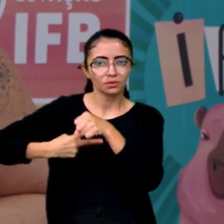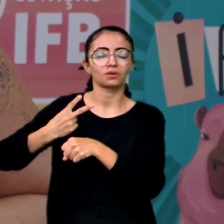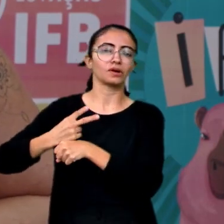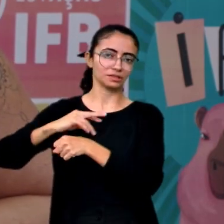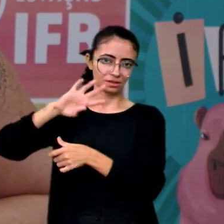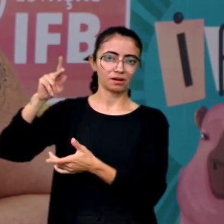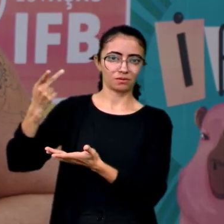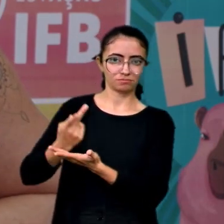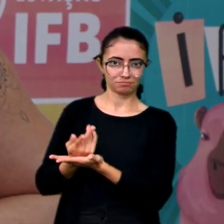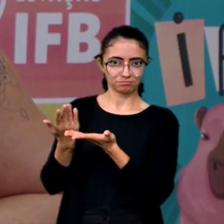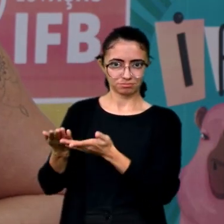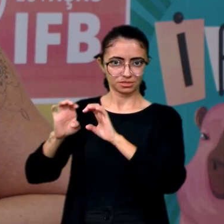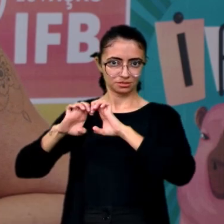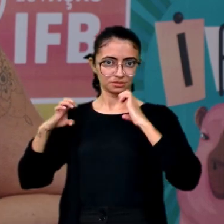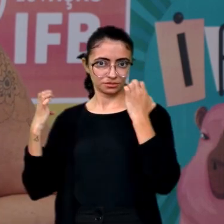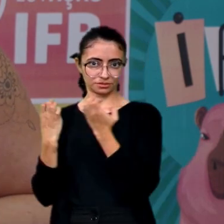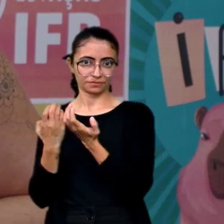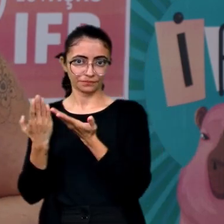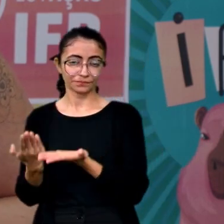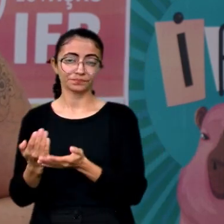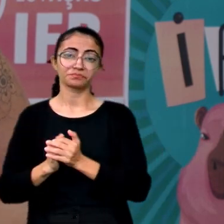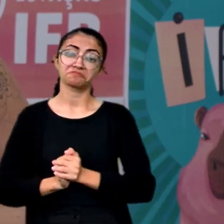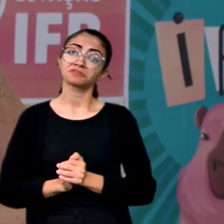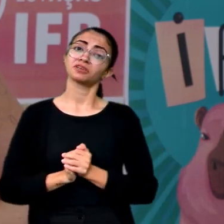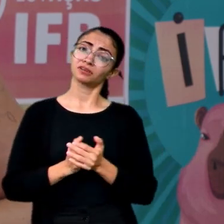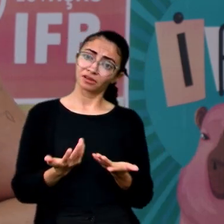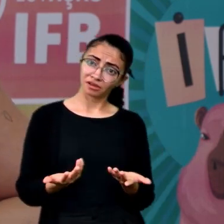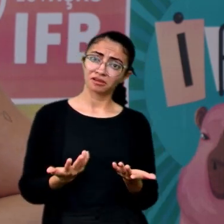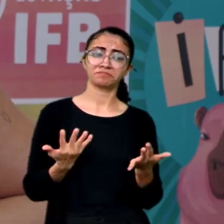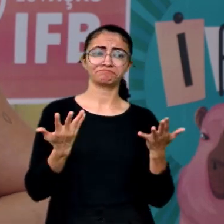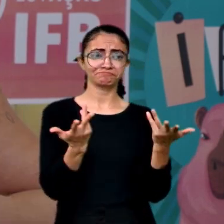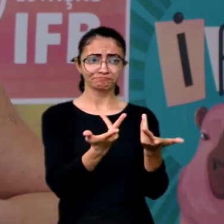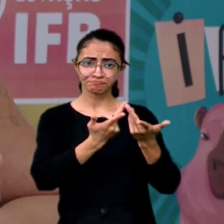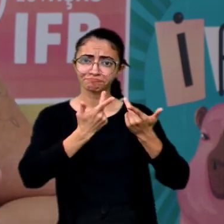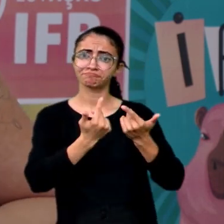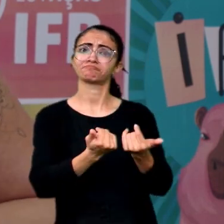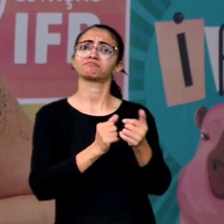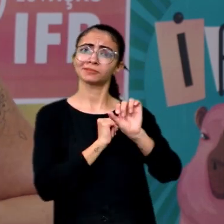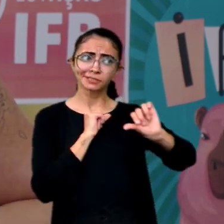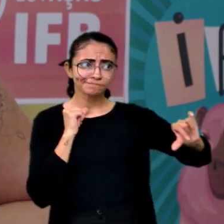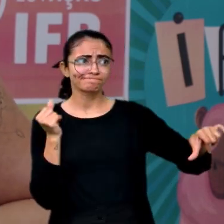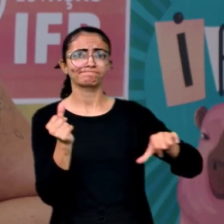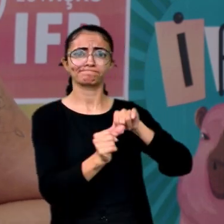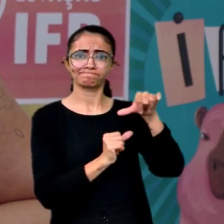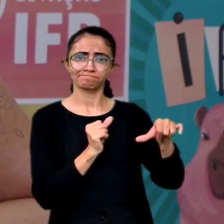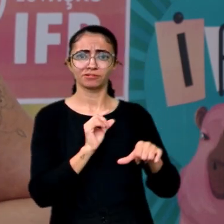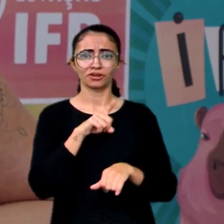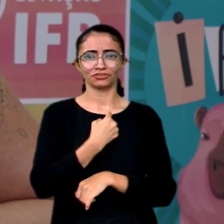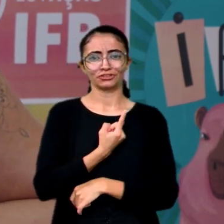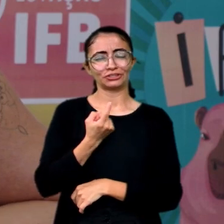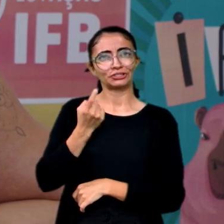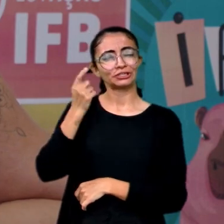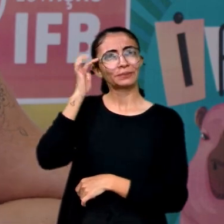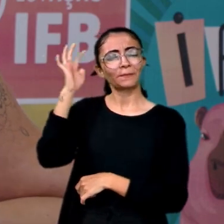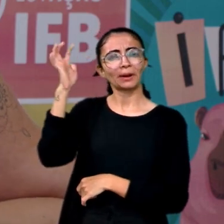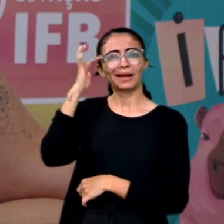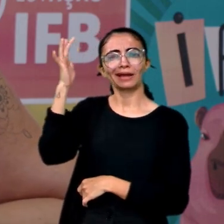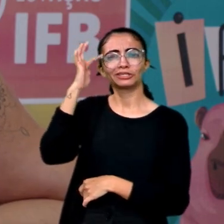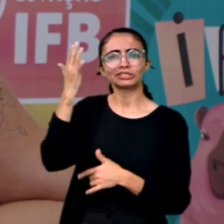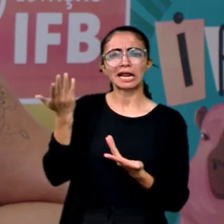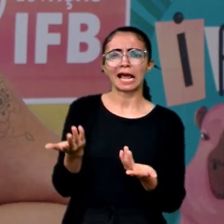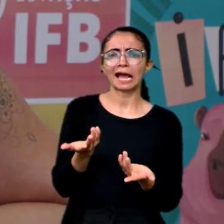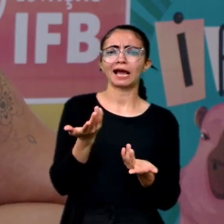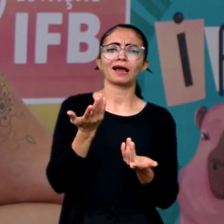e é incrível, é transformador, porque a gente imagina que esse conceito lixo zero seja